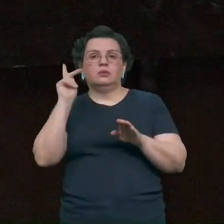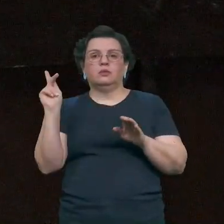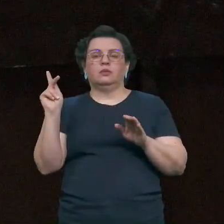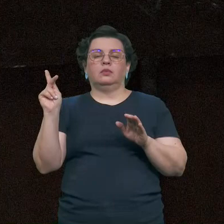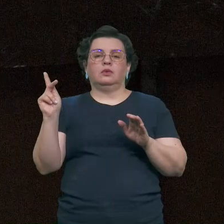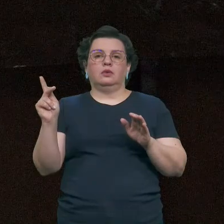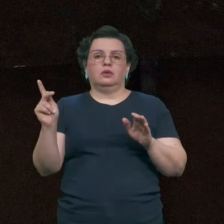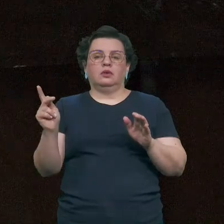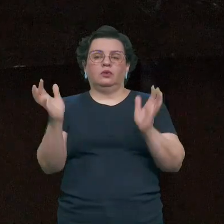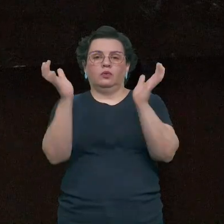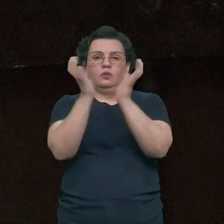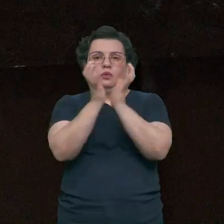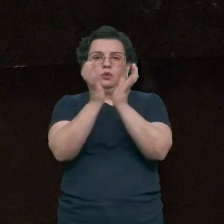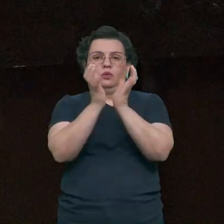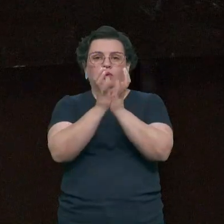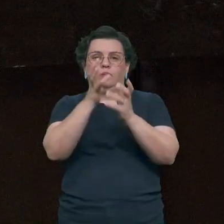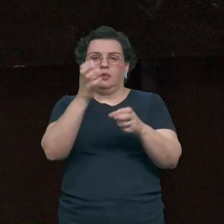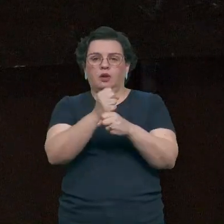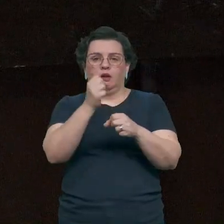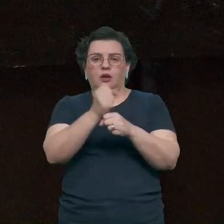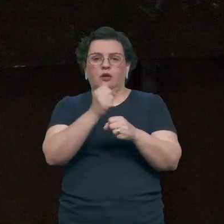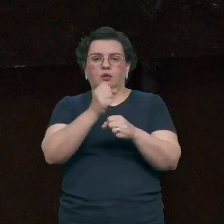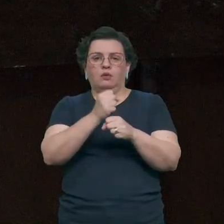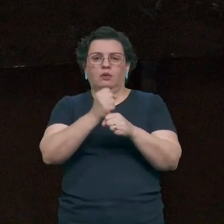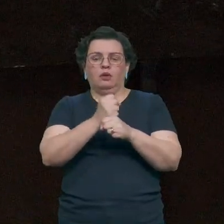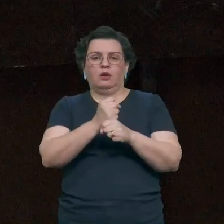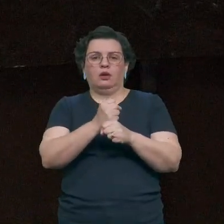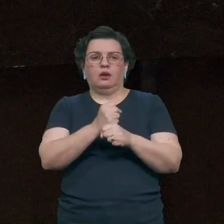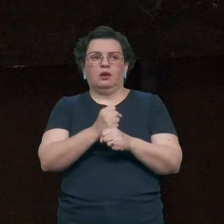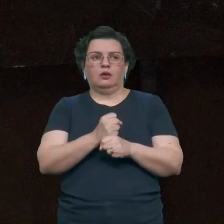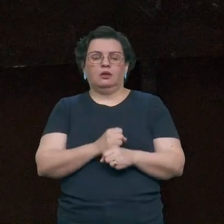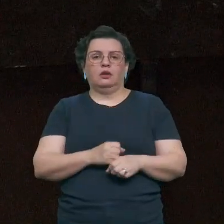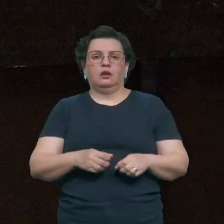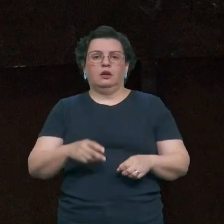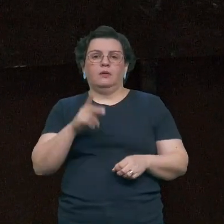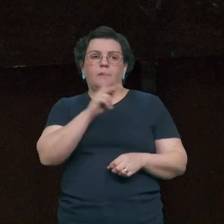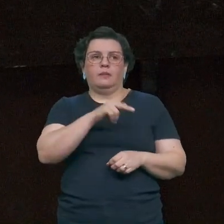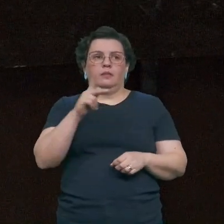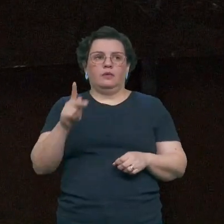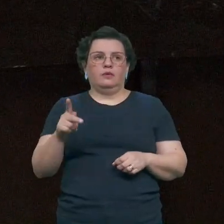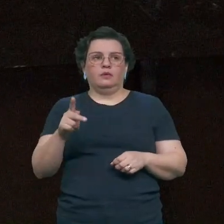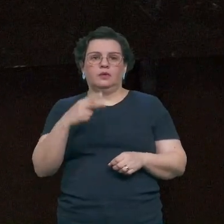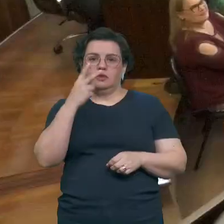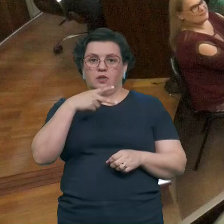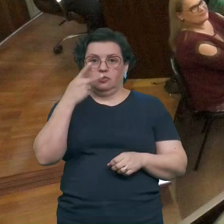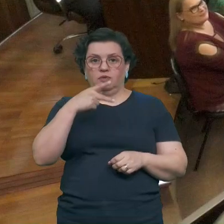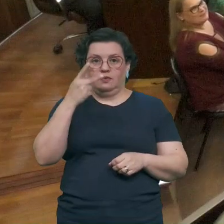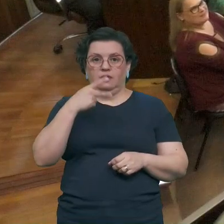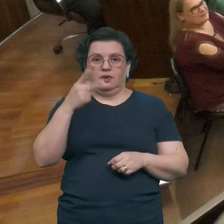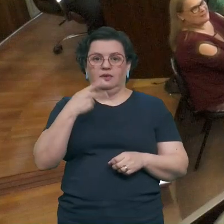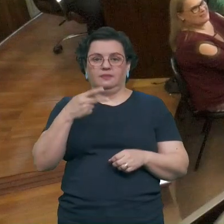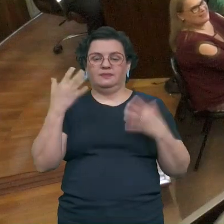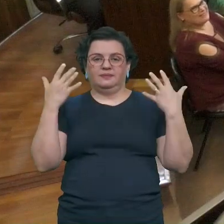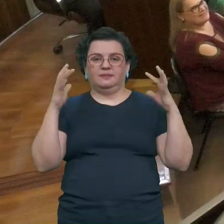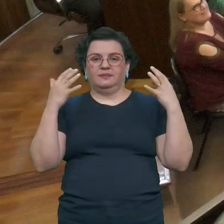Calcular, para a franquia Porter Group e é professora de oratória.